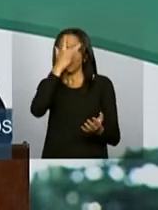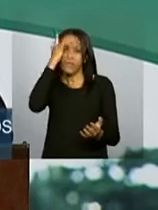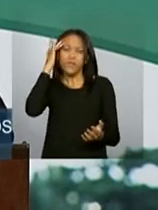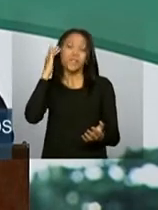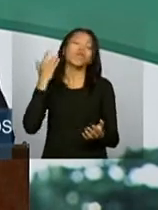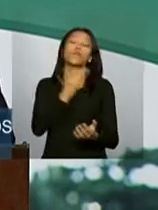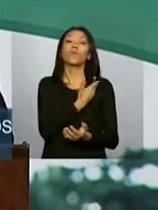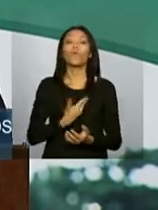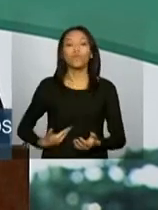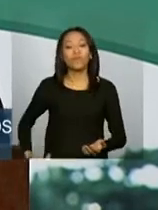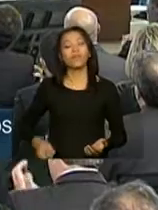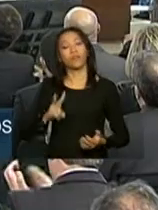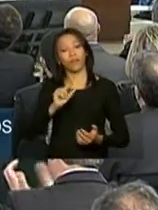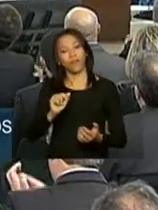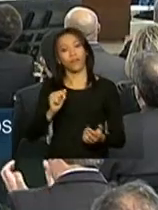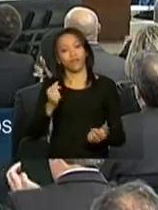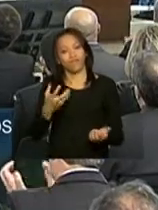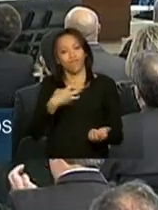do governo deve estar.